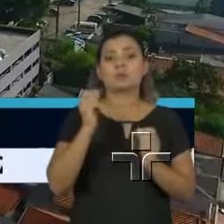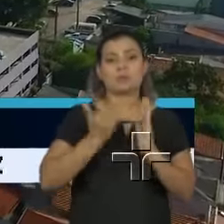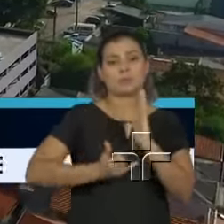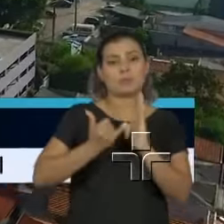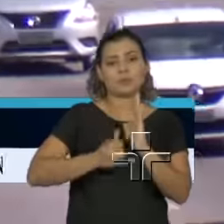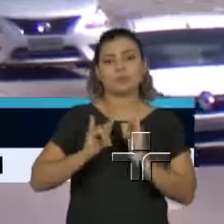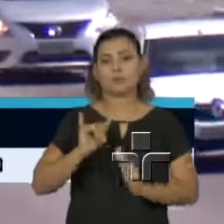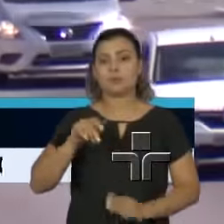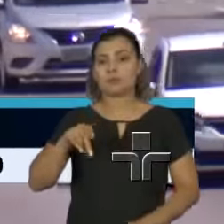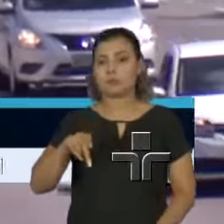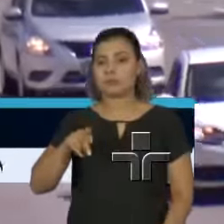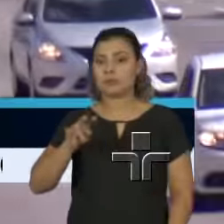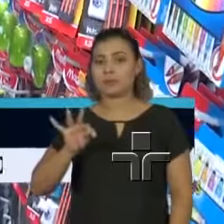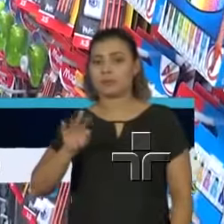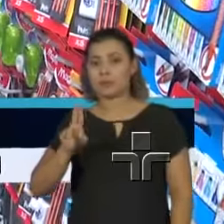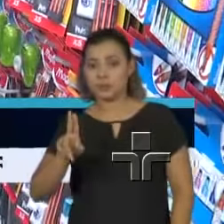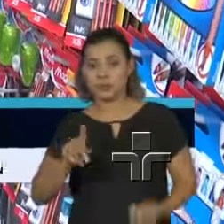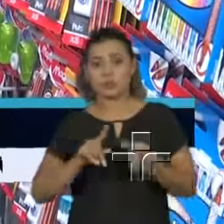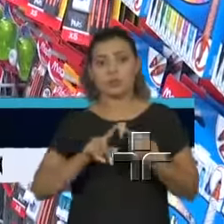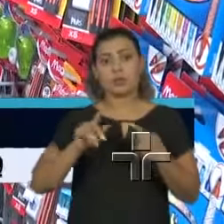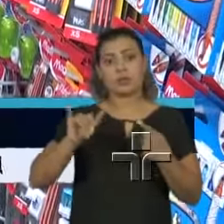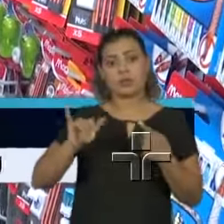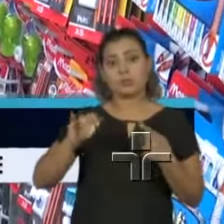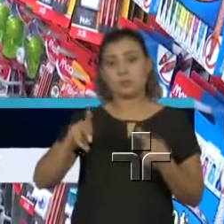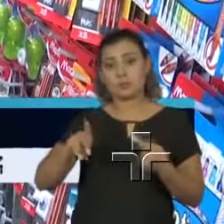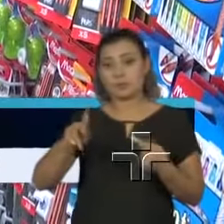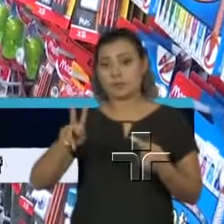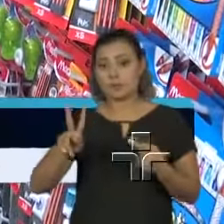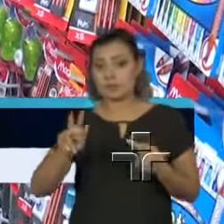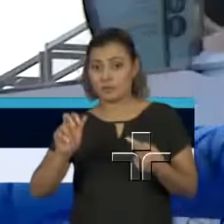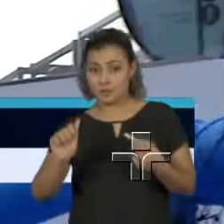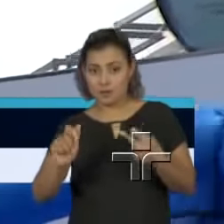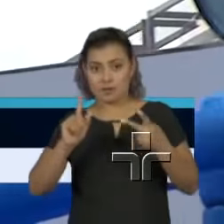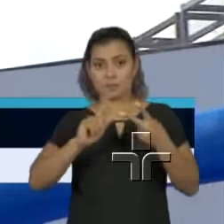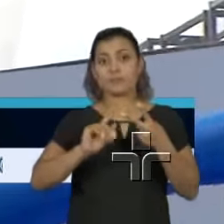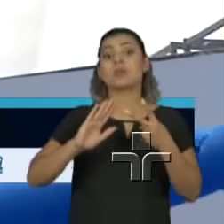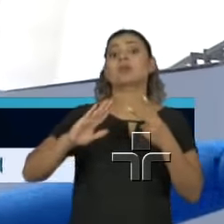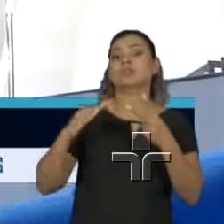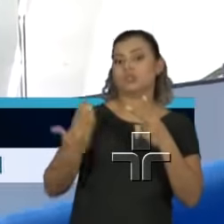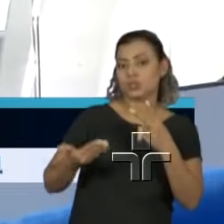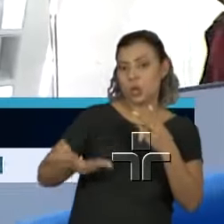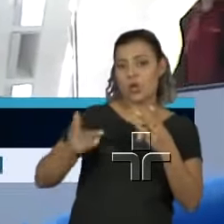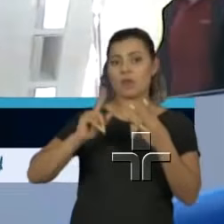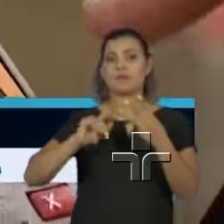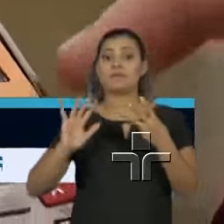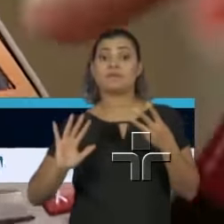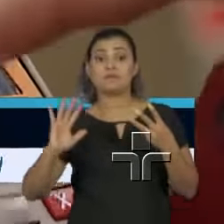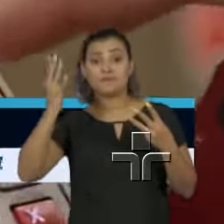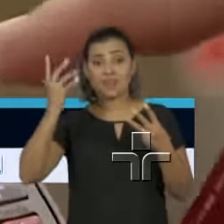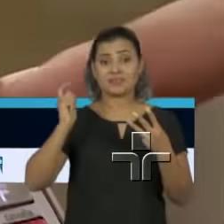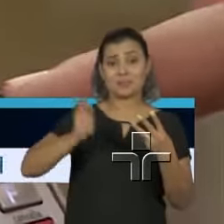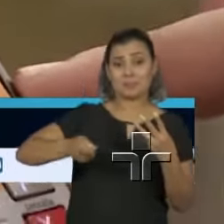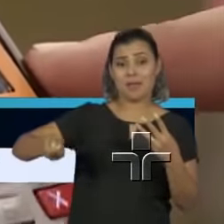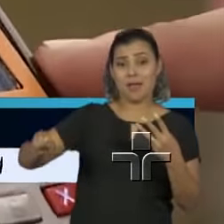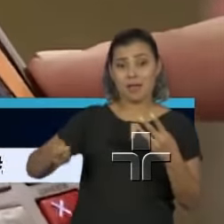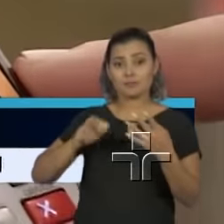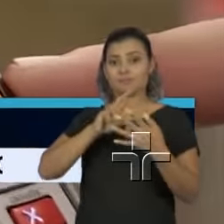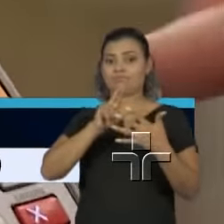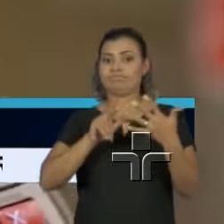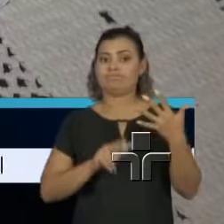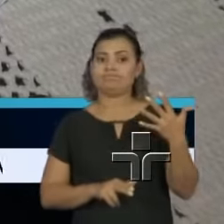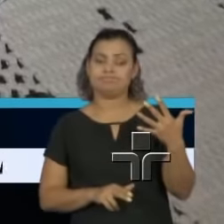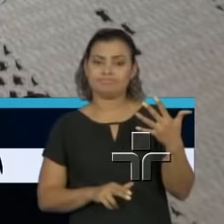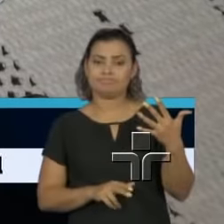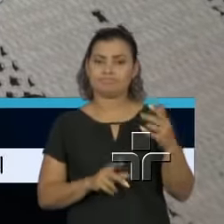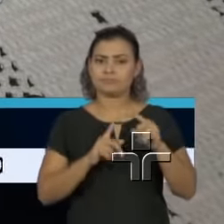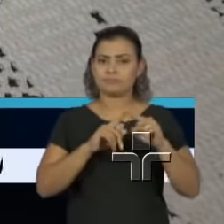como IPTU e IPVA, e tem também o material escolar. Os gastos com as festas de final de ano também costumam sobrar para os meses seguintes.